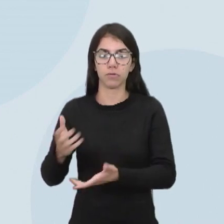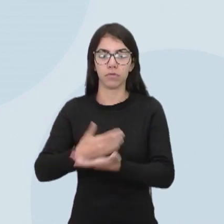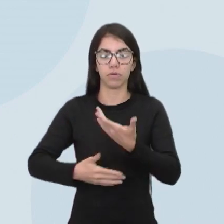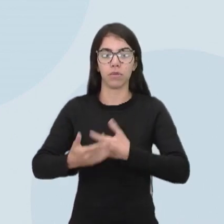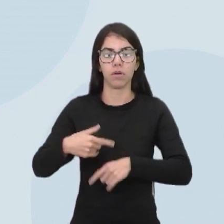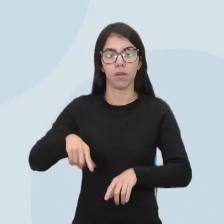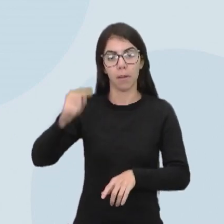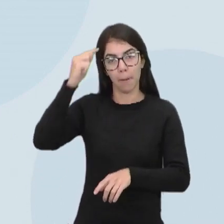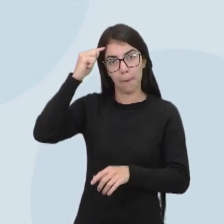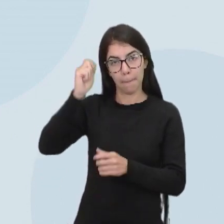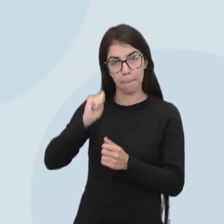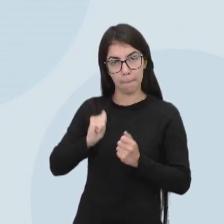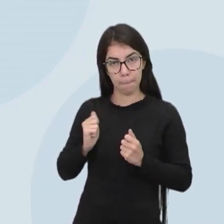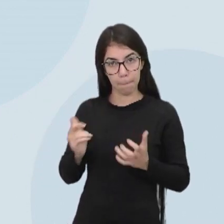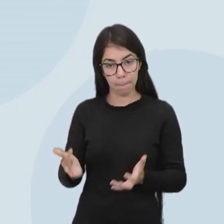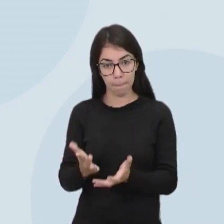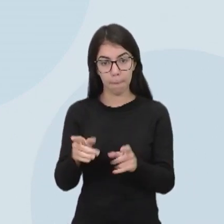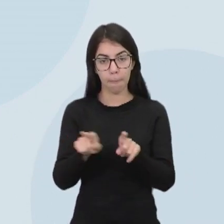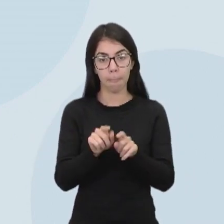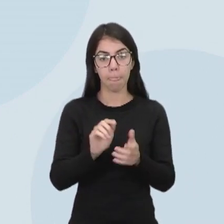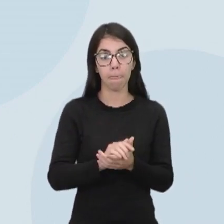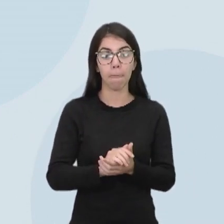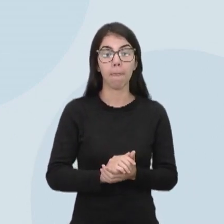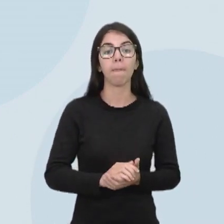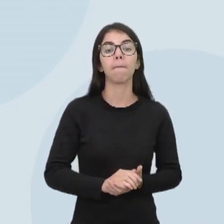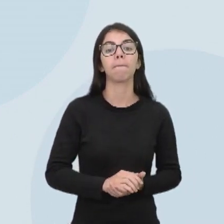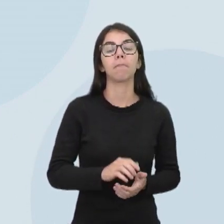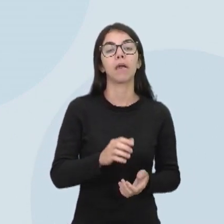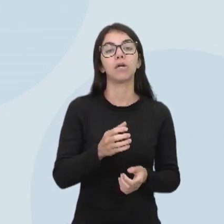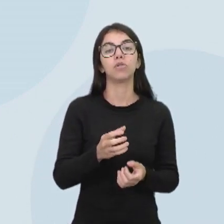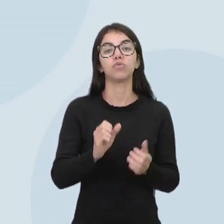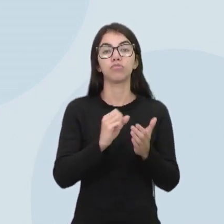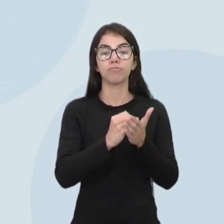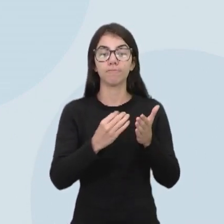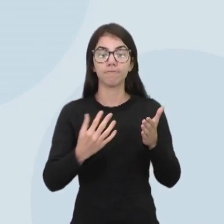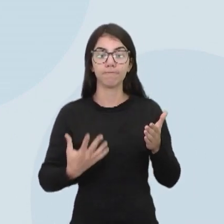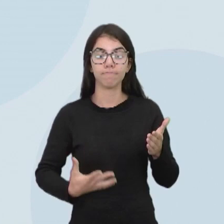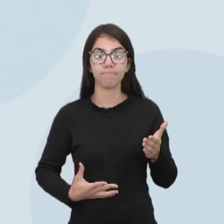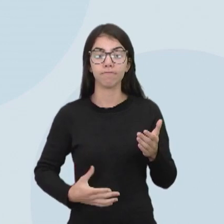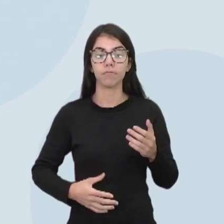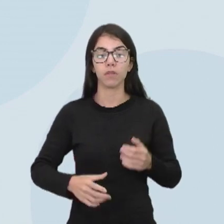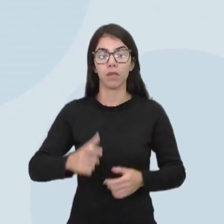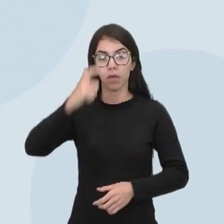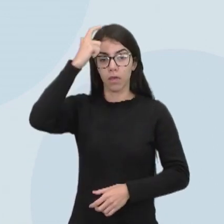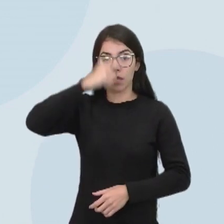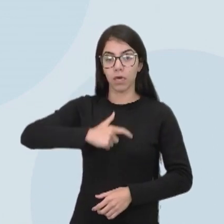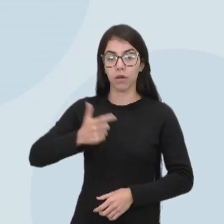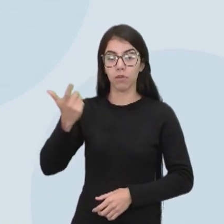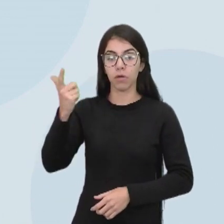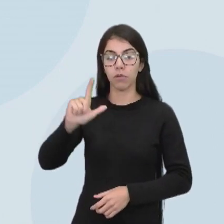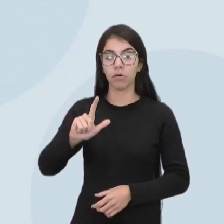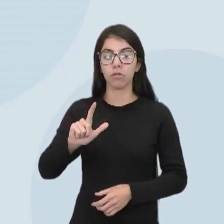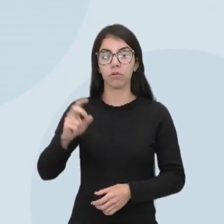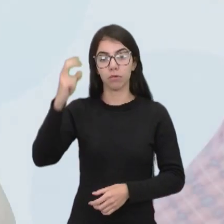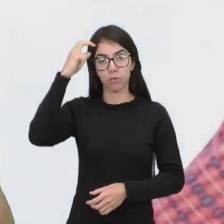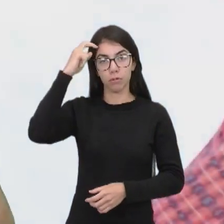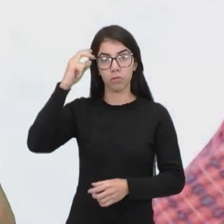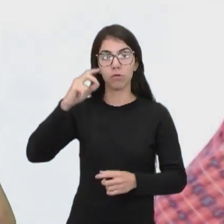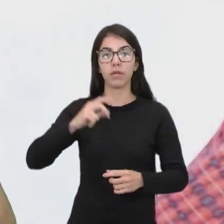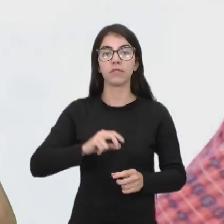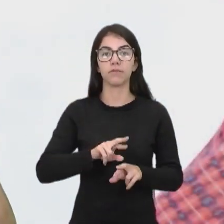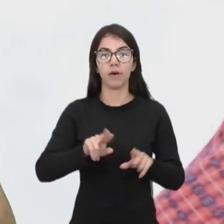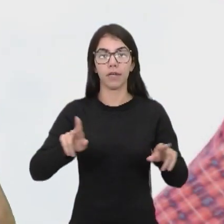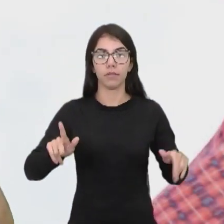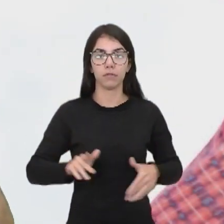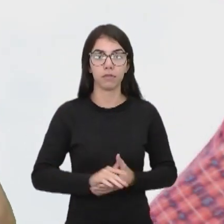atitudes. E o componente curricular é Eu e o Outro, Culturas no Plural. Pessoal, pode voltar em mim um